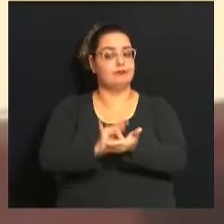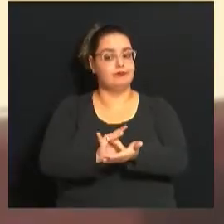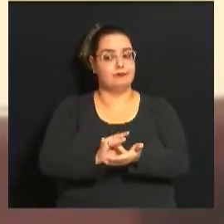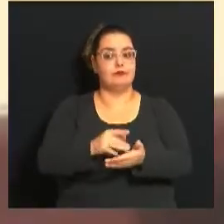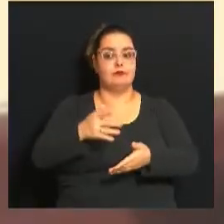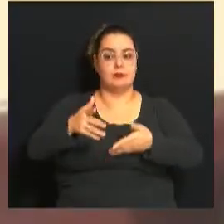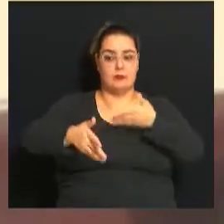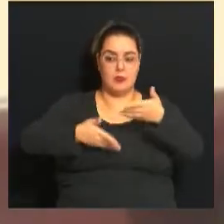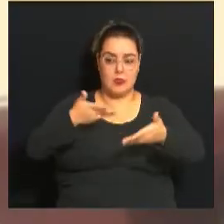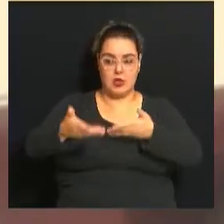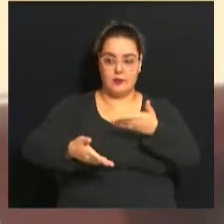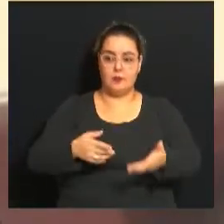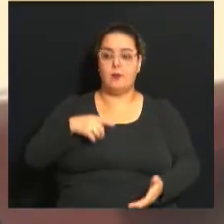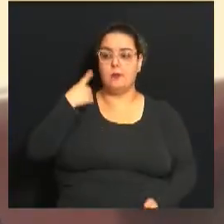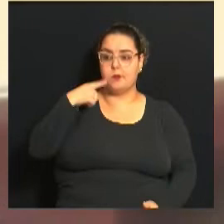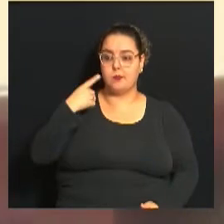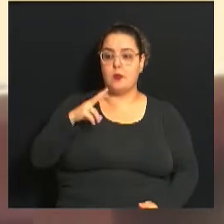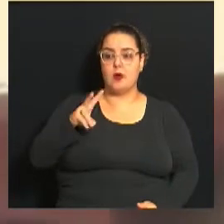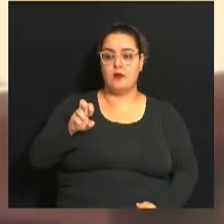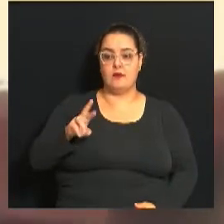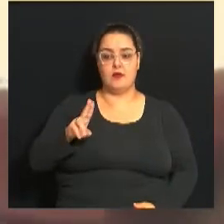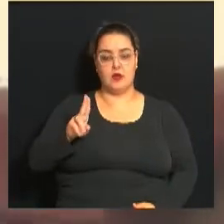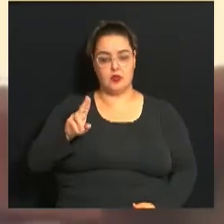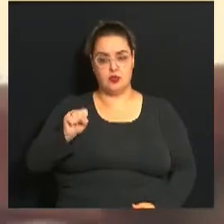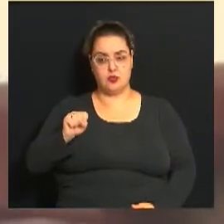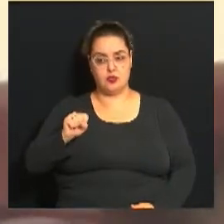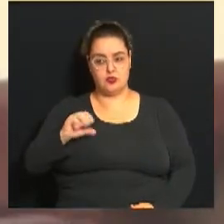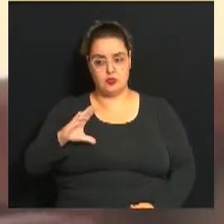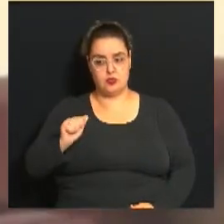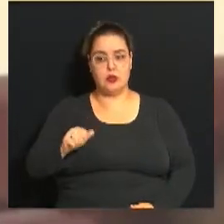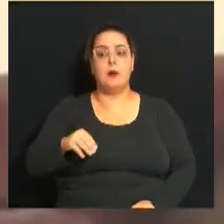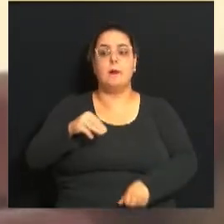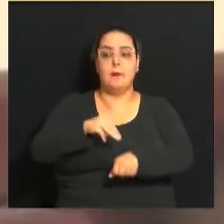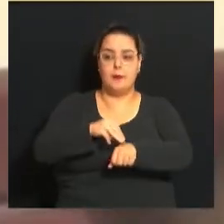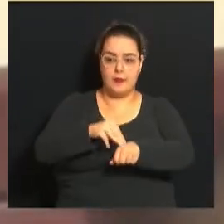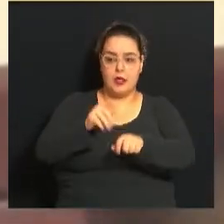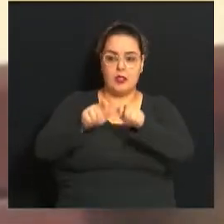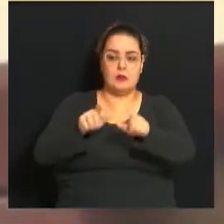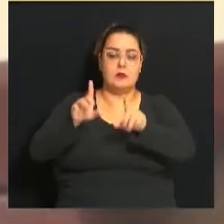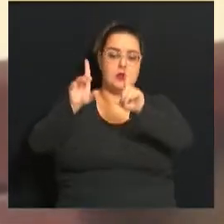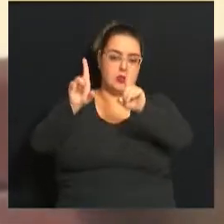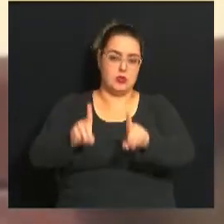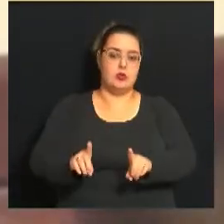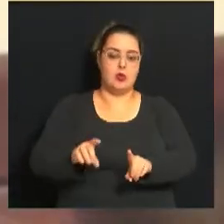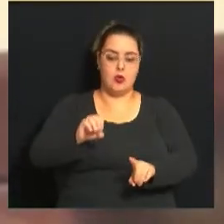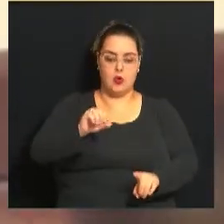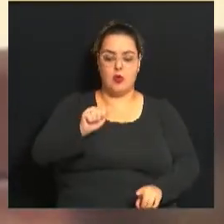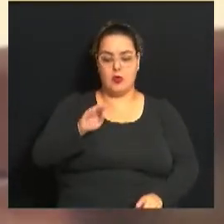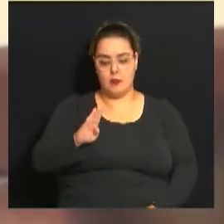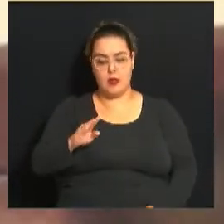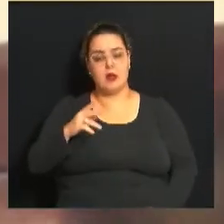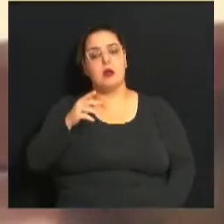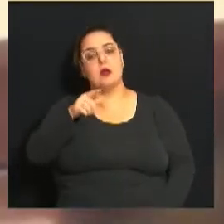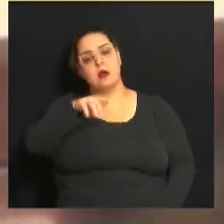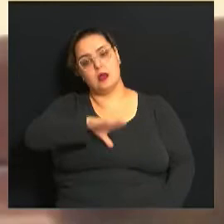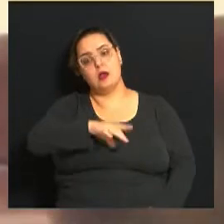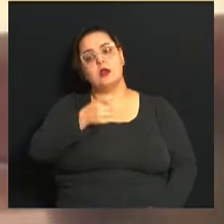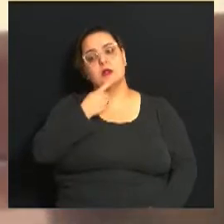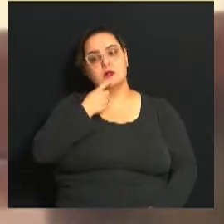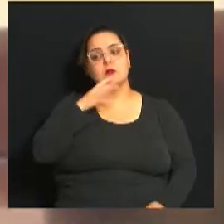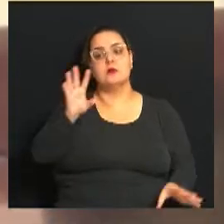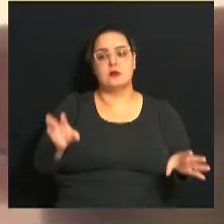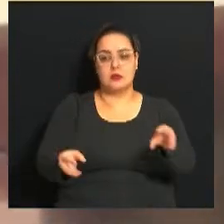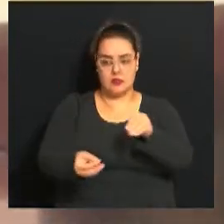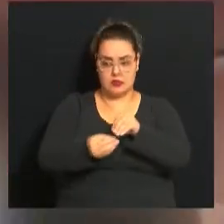A advogada Verusca Carreiro, membro da Comissão da Pessoa com Deficiência da OAB Campinas, fez um resumo da decisão